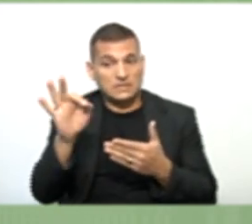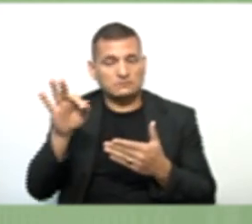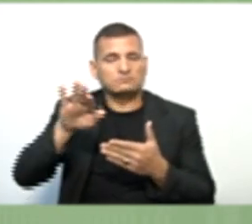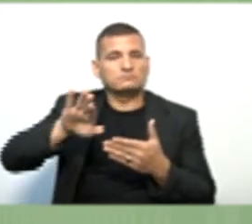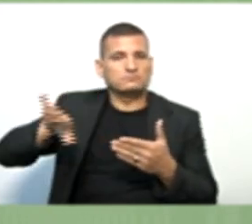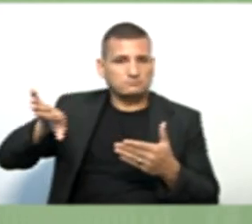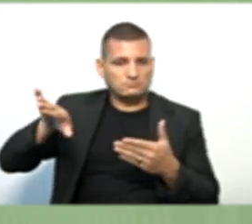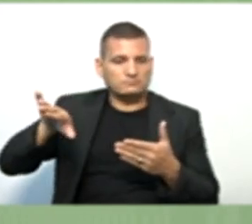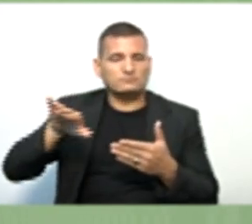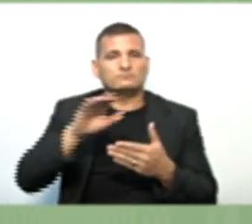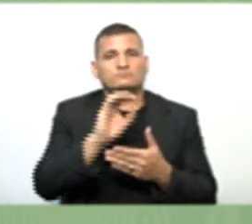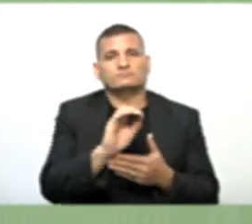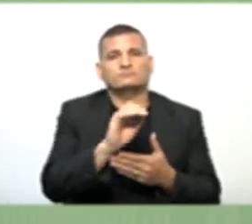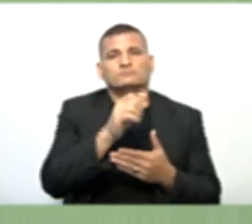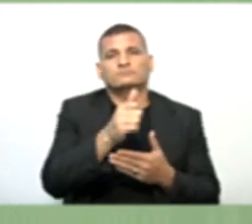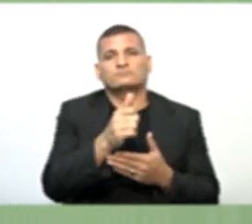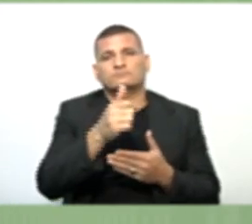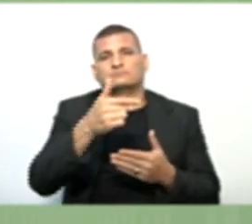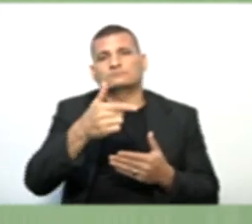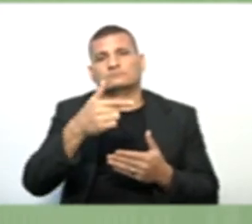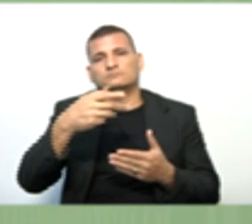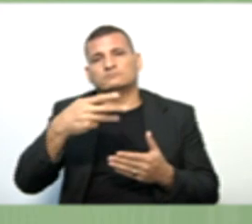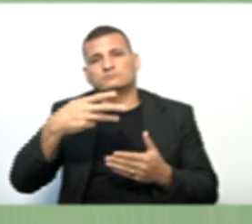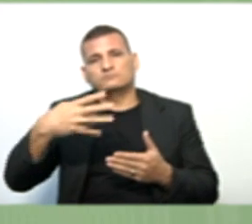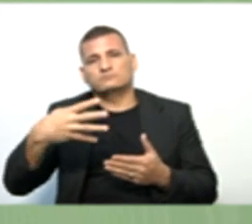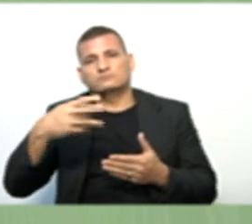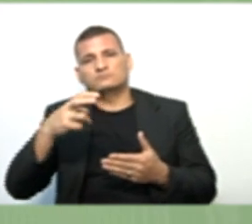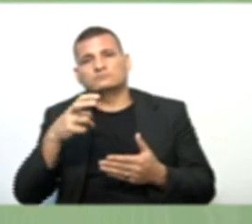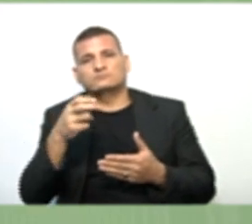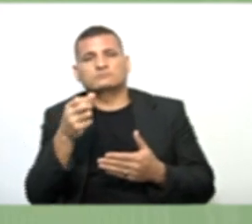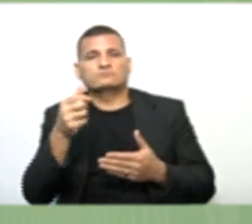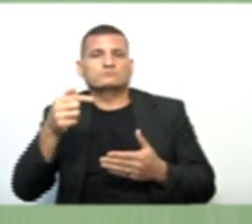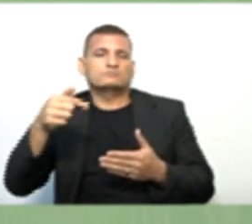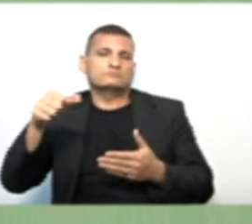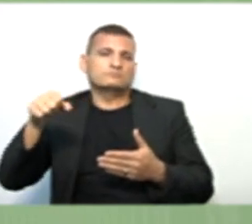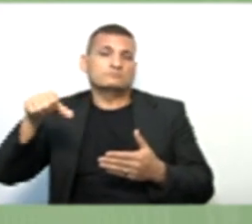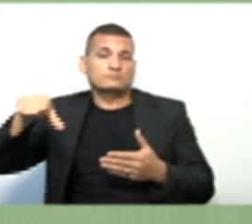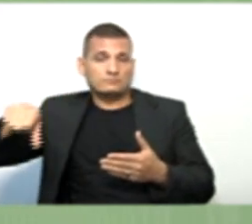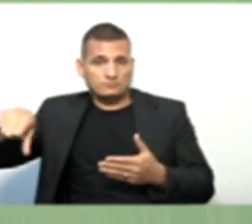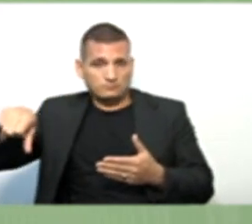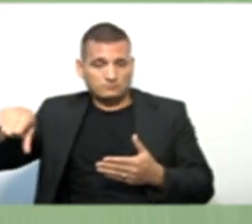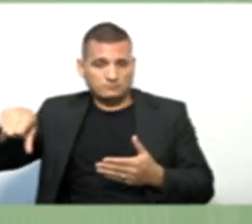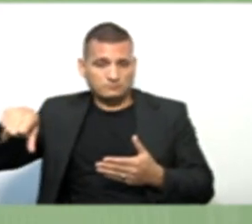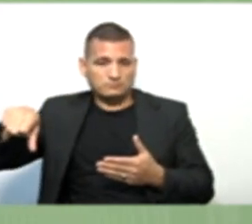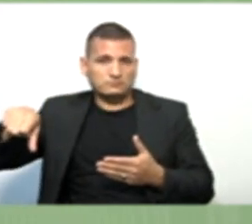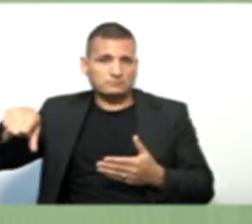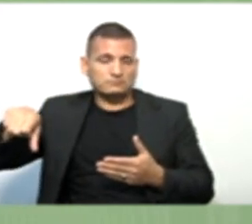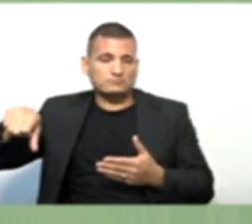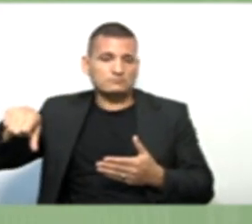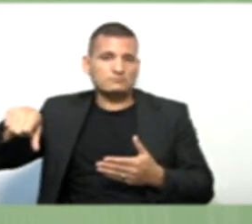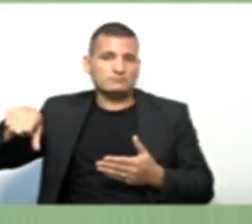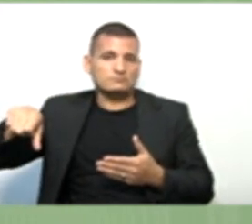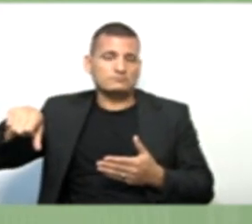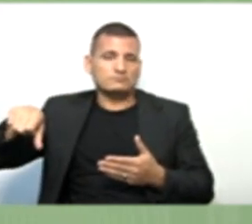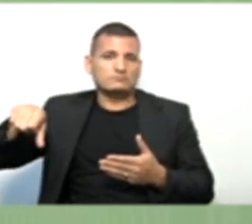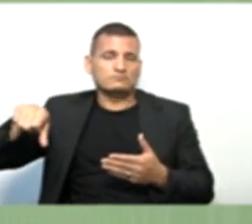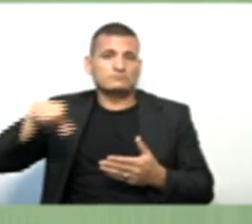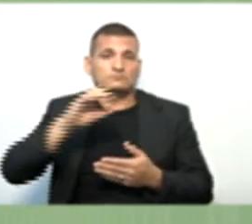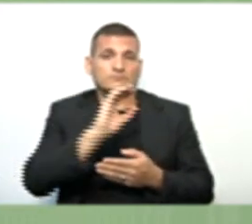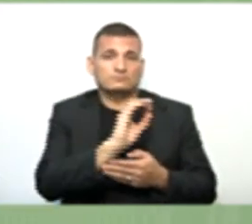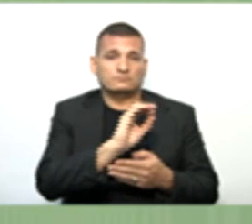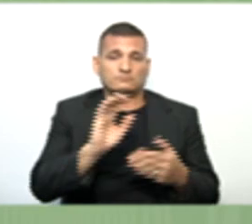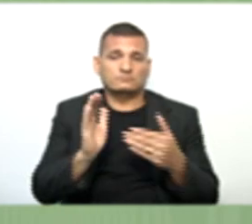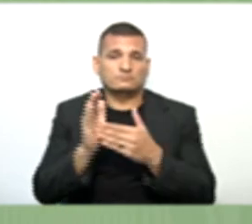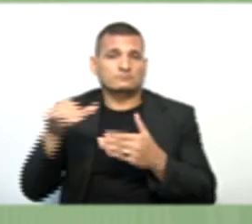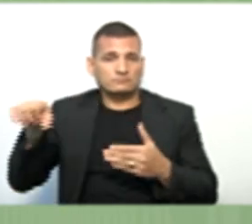começar 0, 1, 2, 3, 4, 5, 6, 7, 8, 9. Isso são, de 0 a 9, nós temos